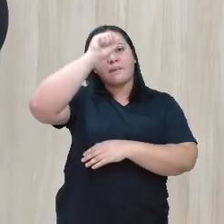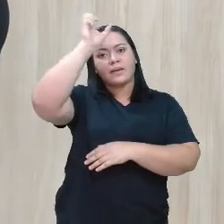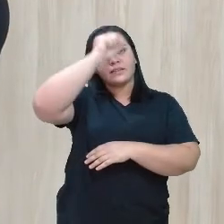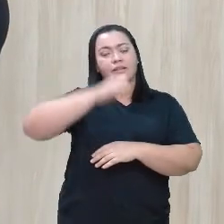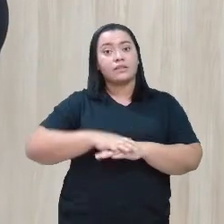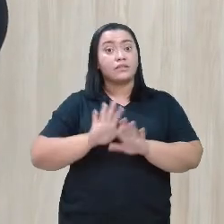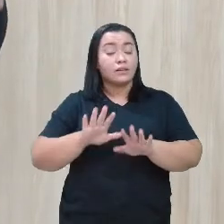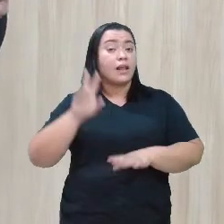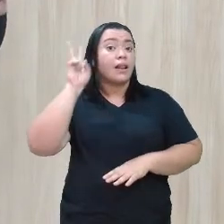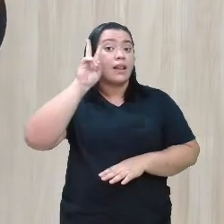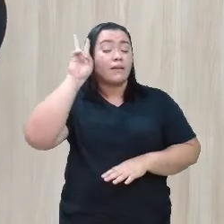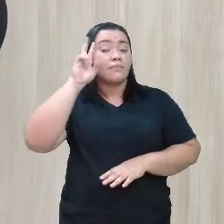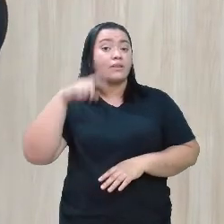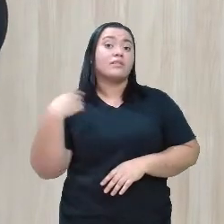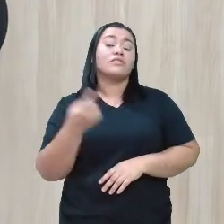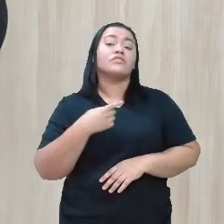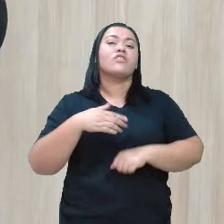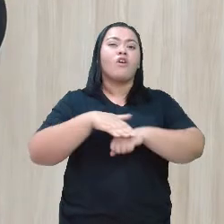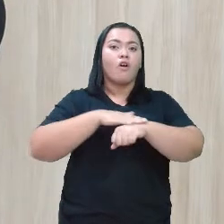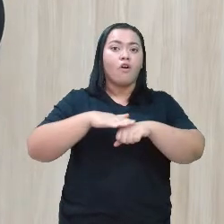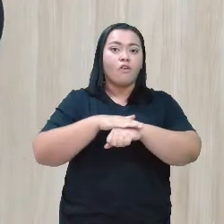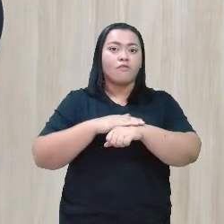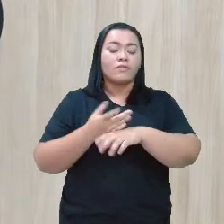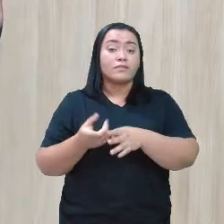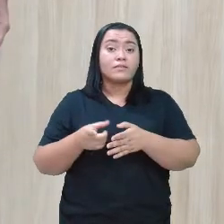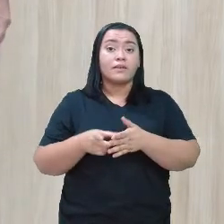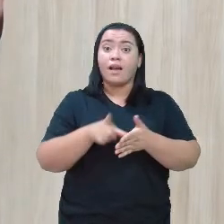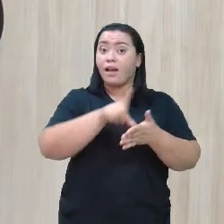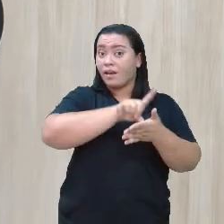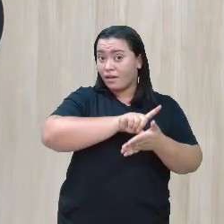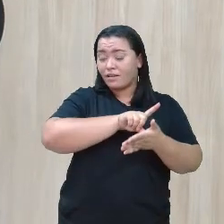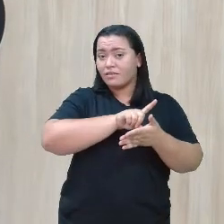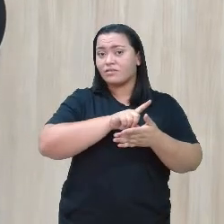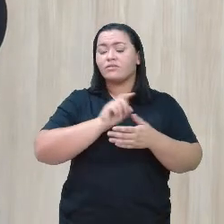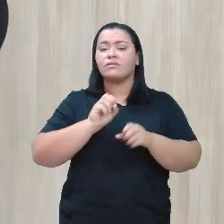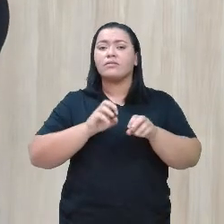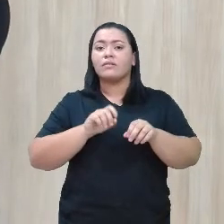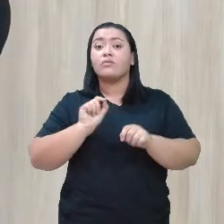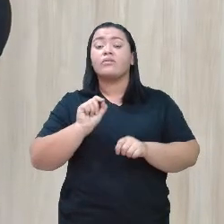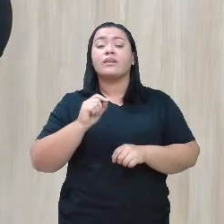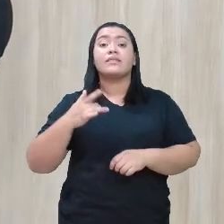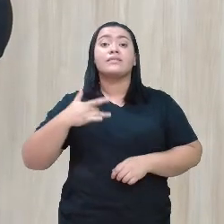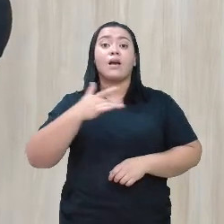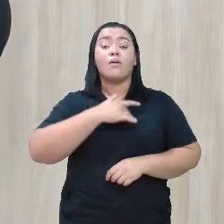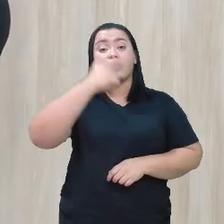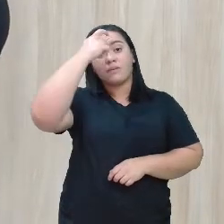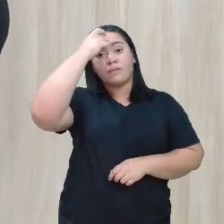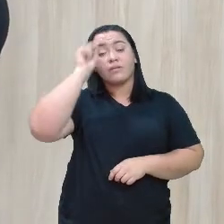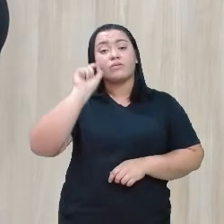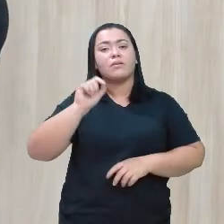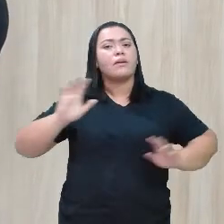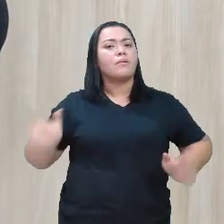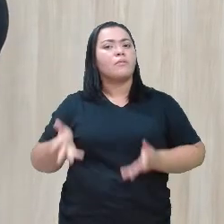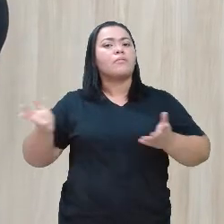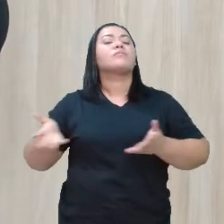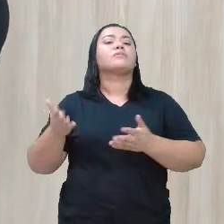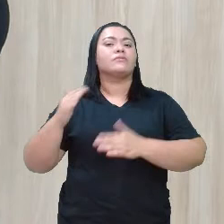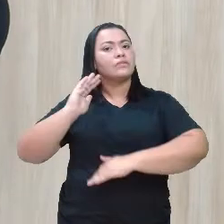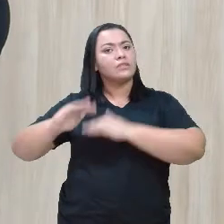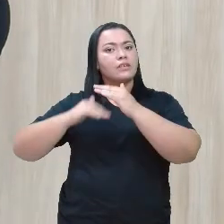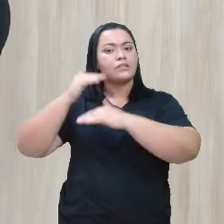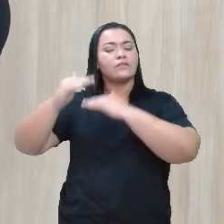lembrando que a gente conversou no nosso encontro anterior, que saúde mental, ela propicia o desenvolvimento